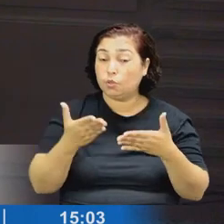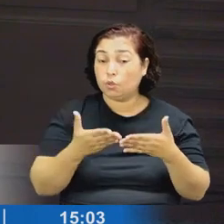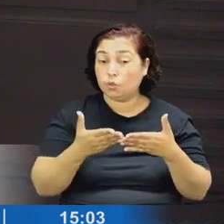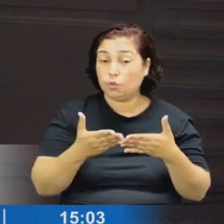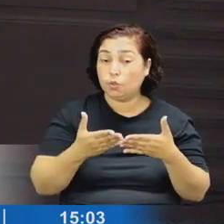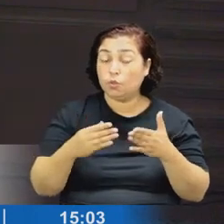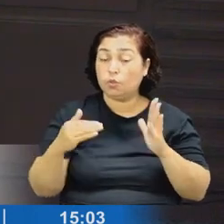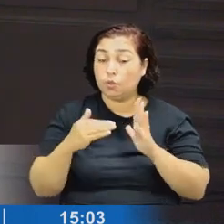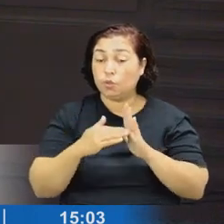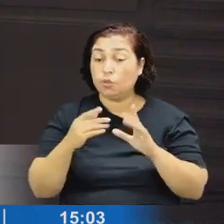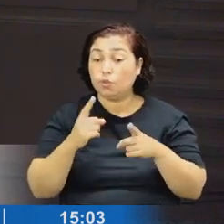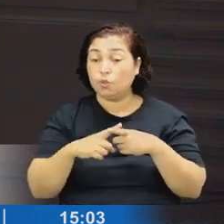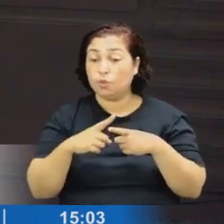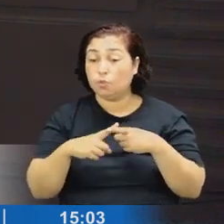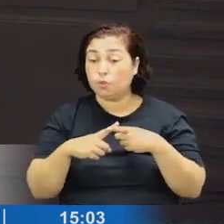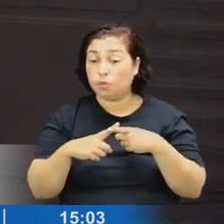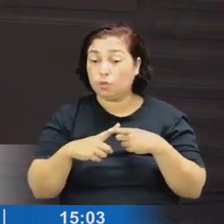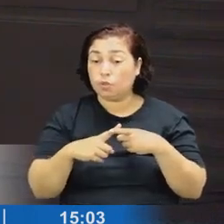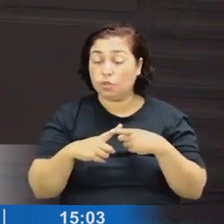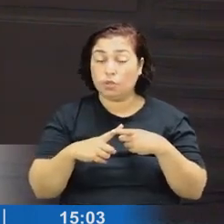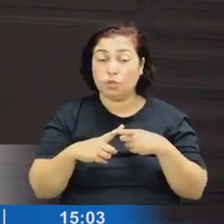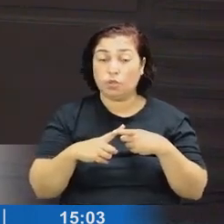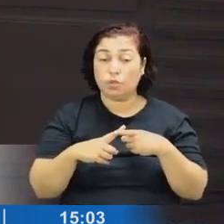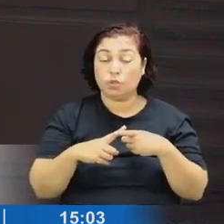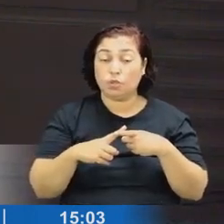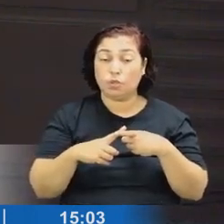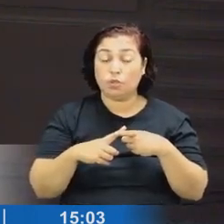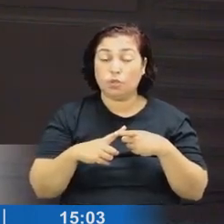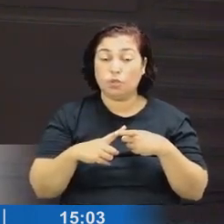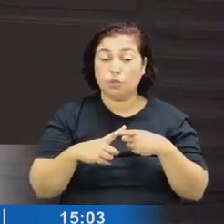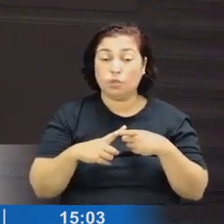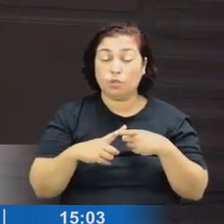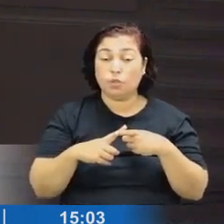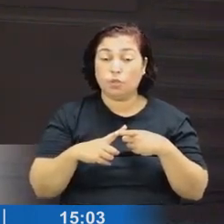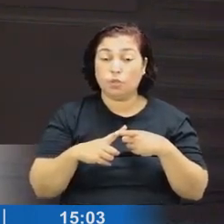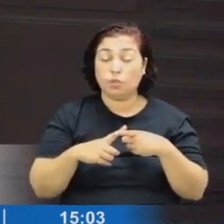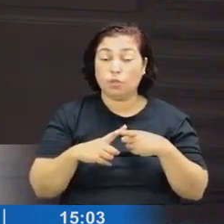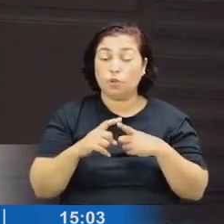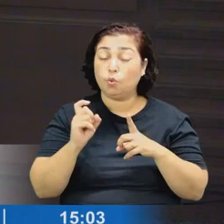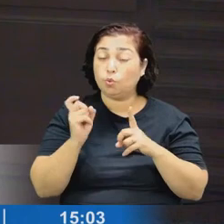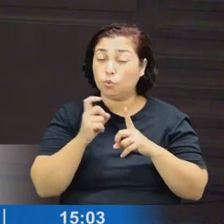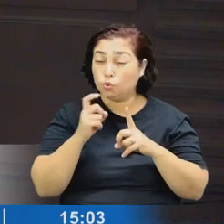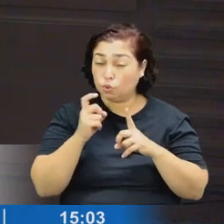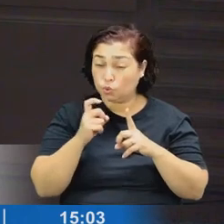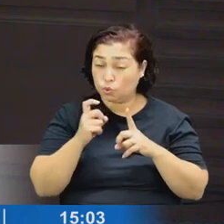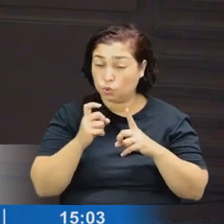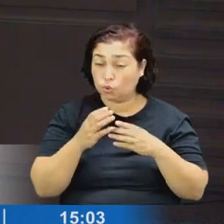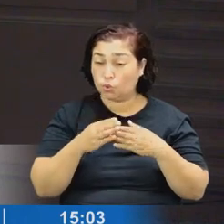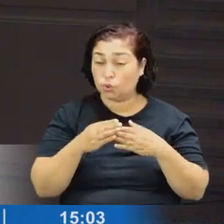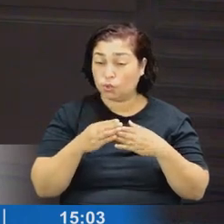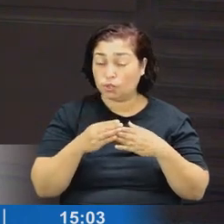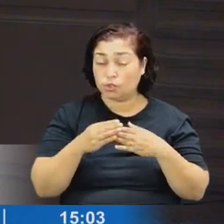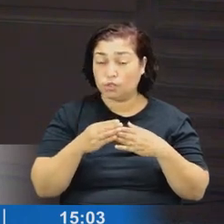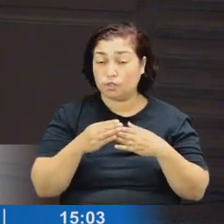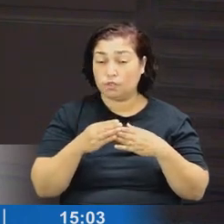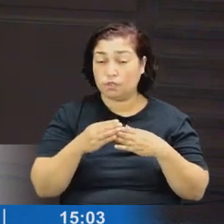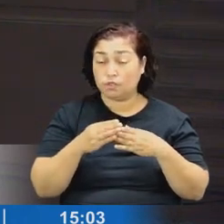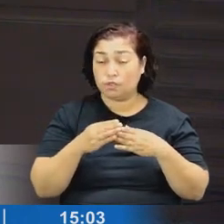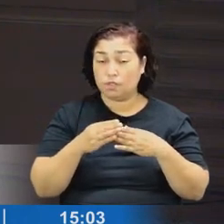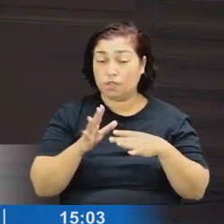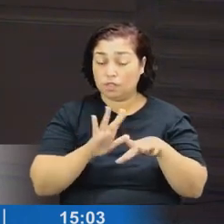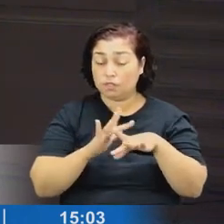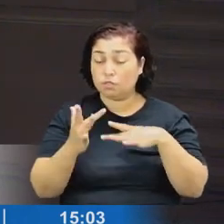até porque Cadê a nossa amiga jornalista o Tik Tok ele tá ainda com alcance orgânico Grande